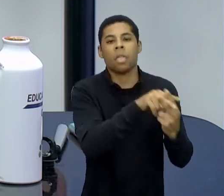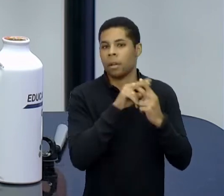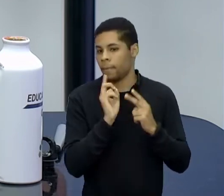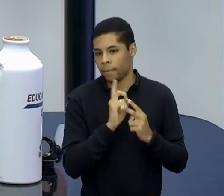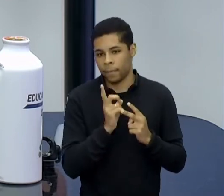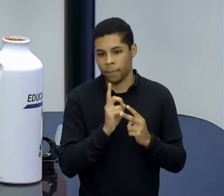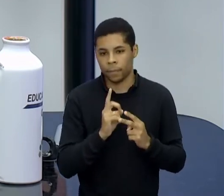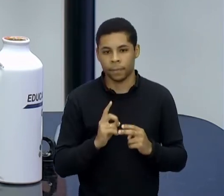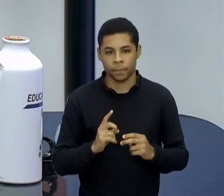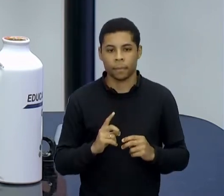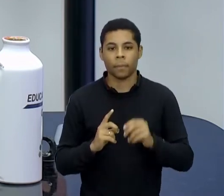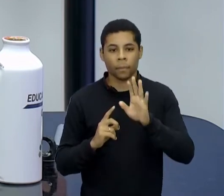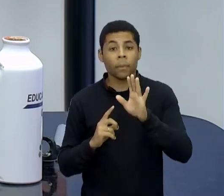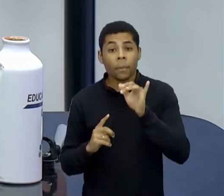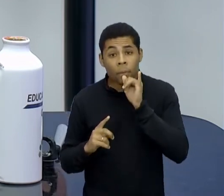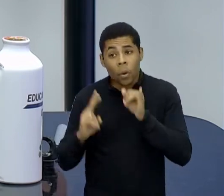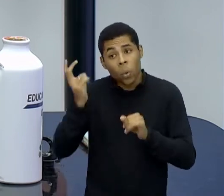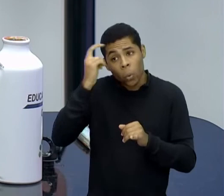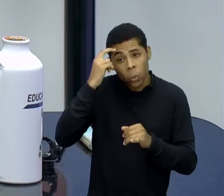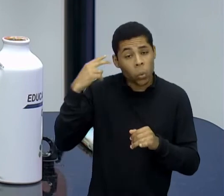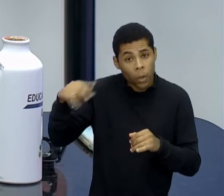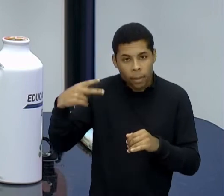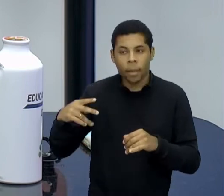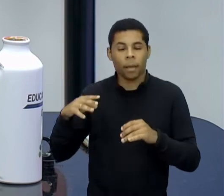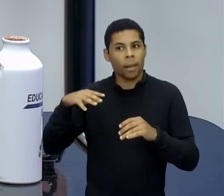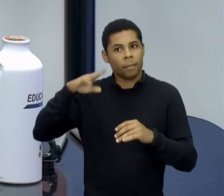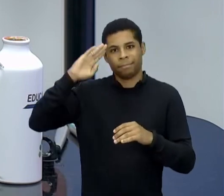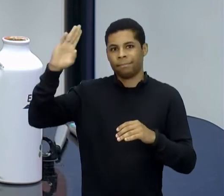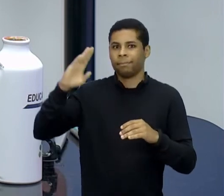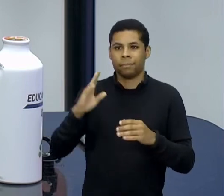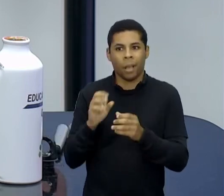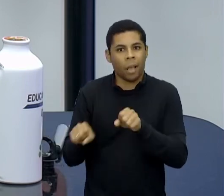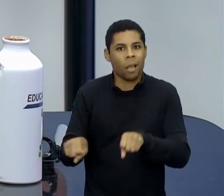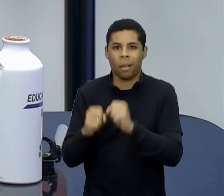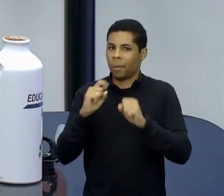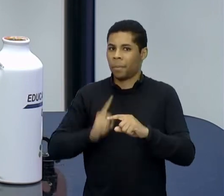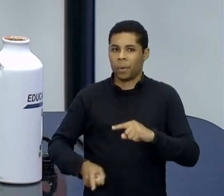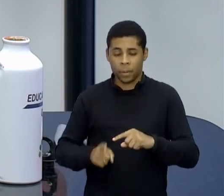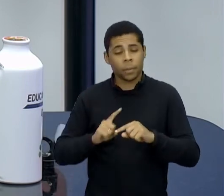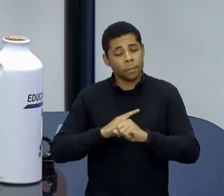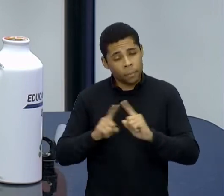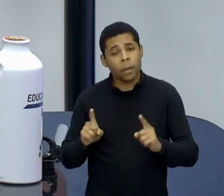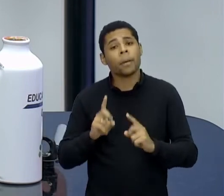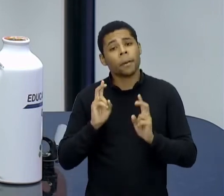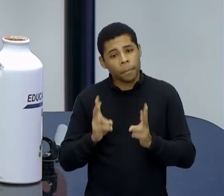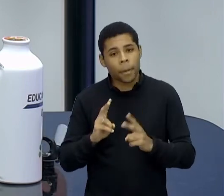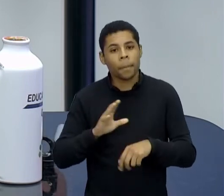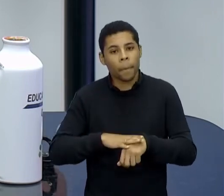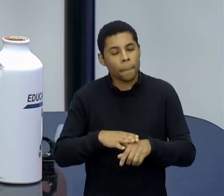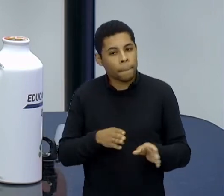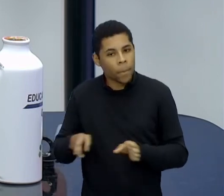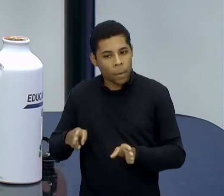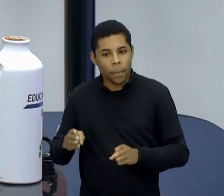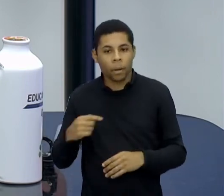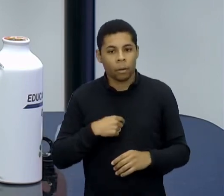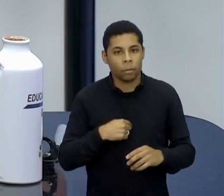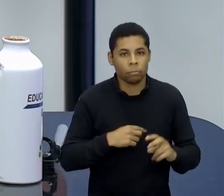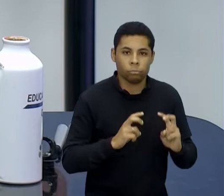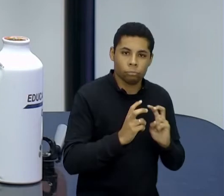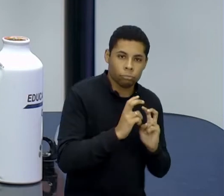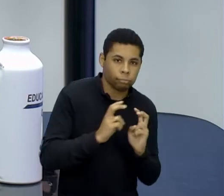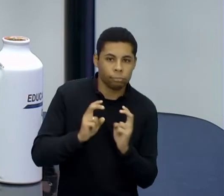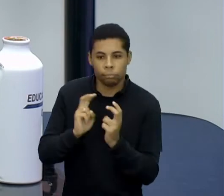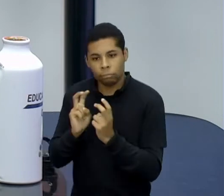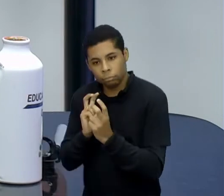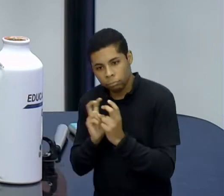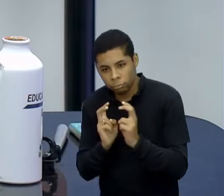não perder tanto dessa cultura, dessa riqueza cultural. Mas, ali naquele momento que você está jogando